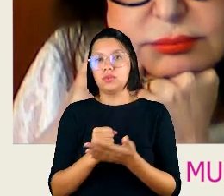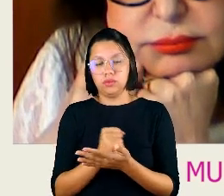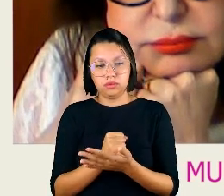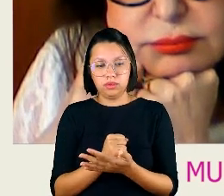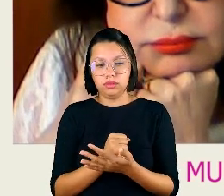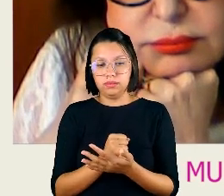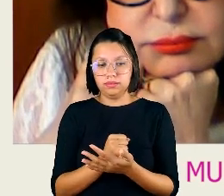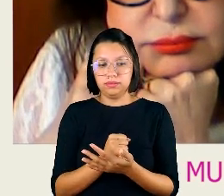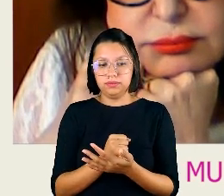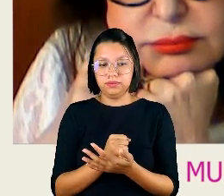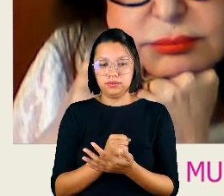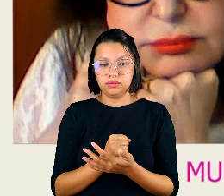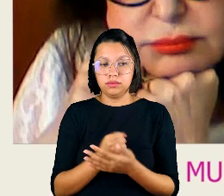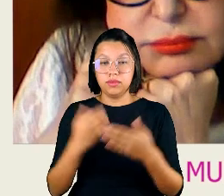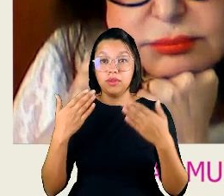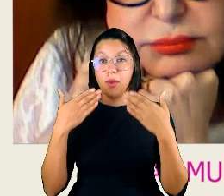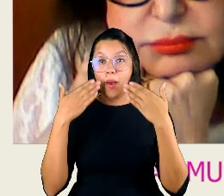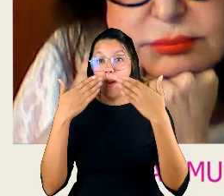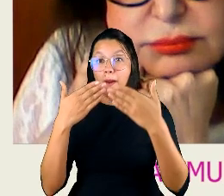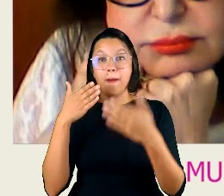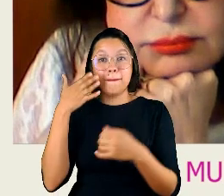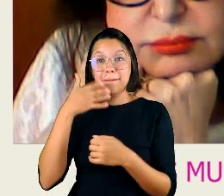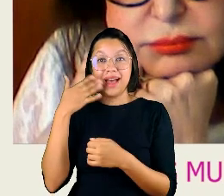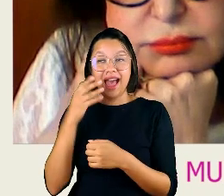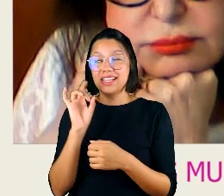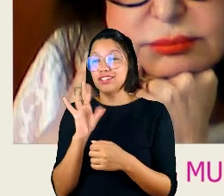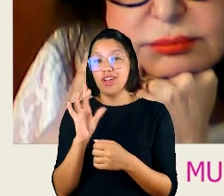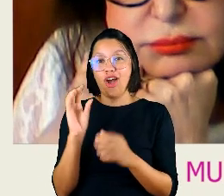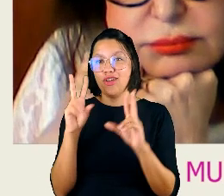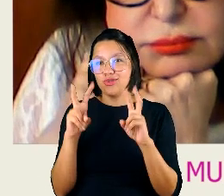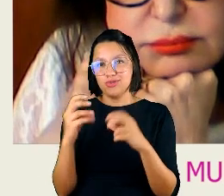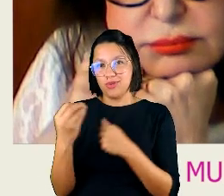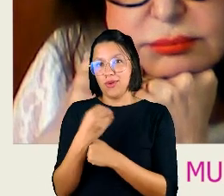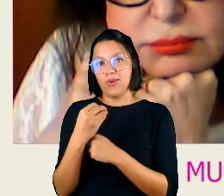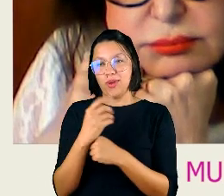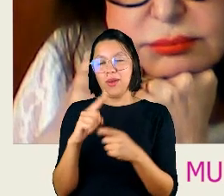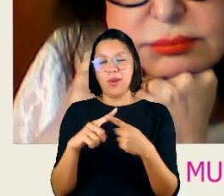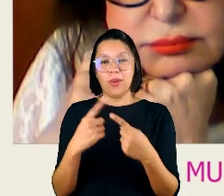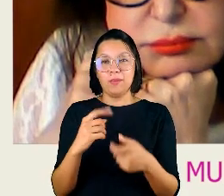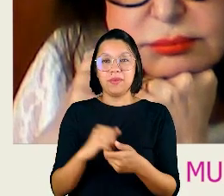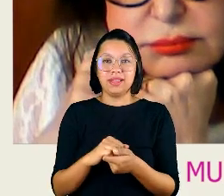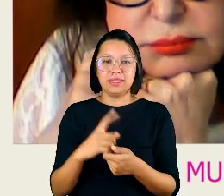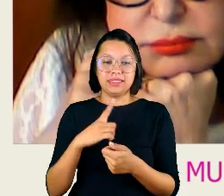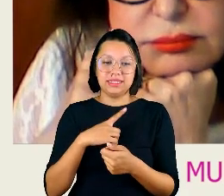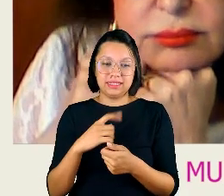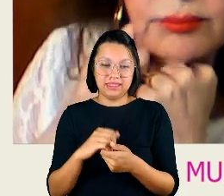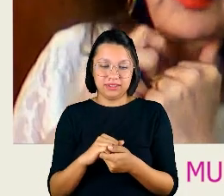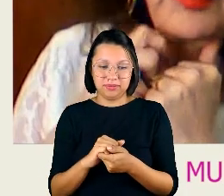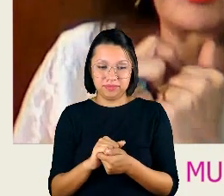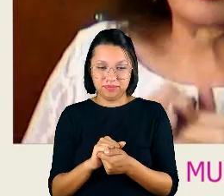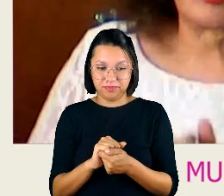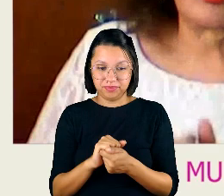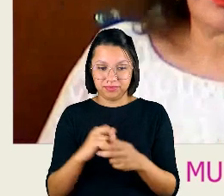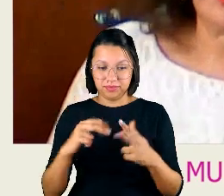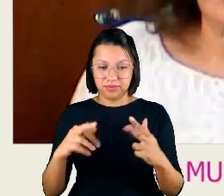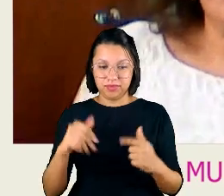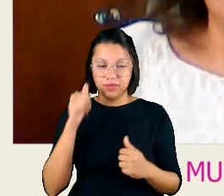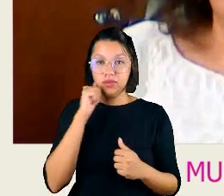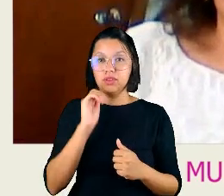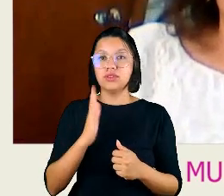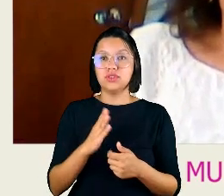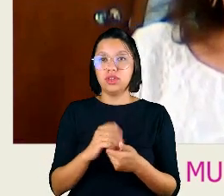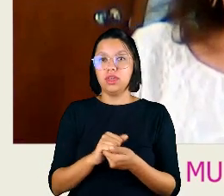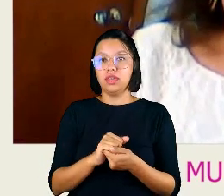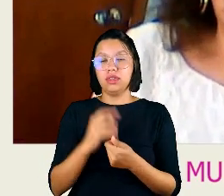palestra só sobre autocuidado, eu acho, mas a gente tem a Audre Lorde, a gente tem várias mulheres já que refletiram sobre isso como